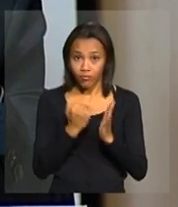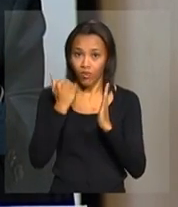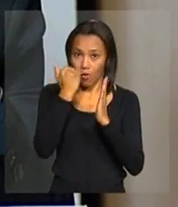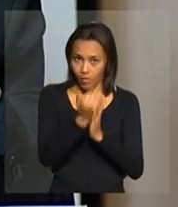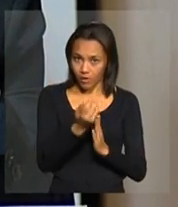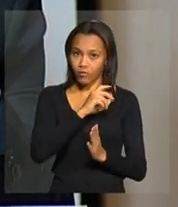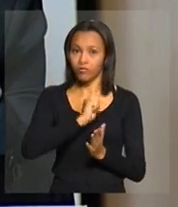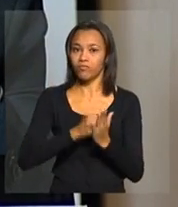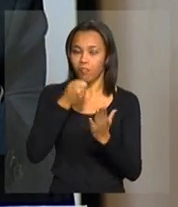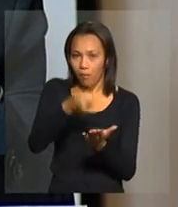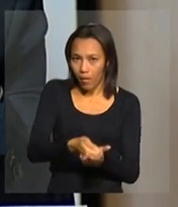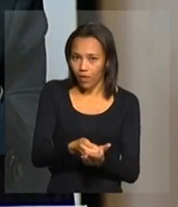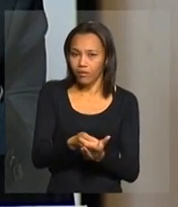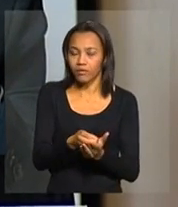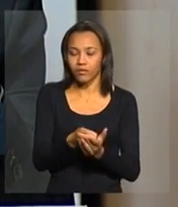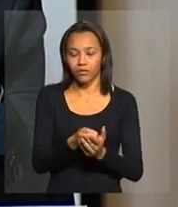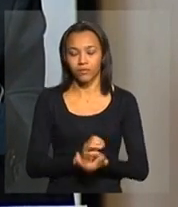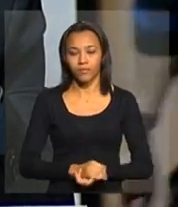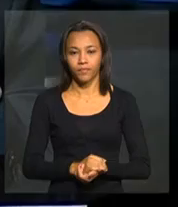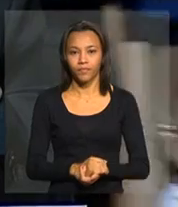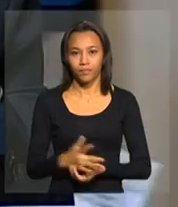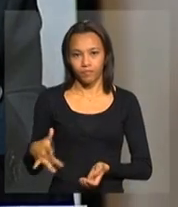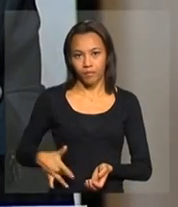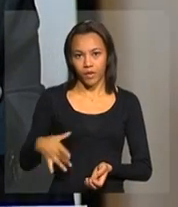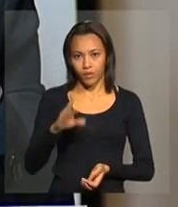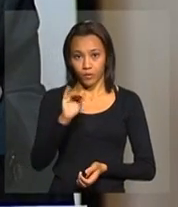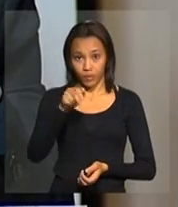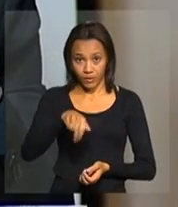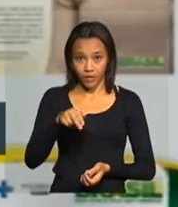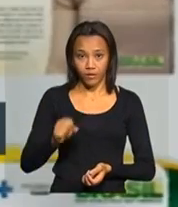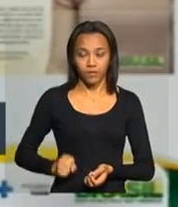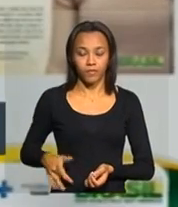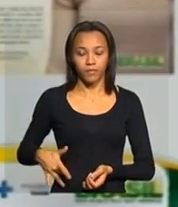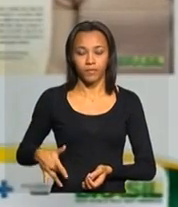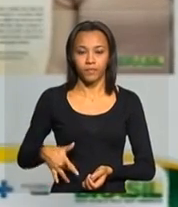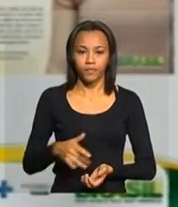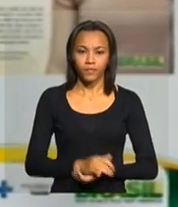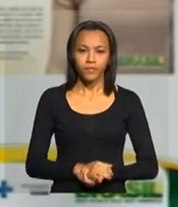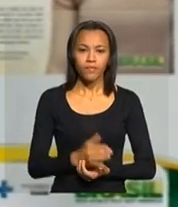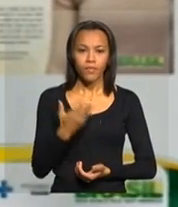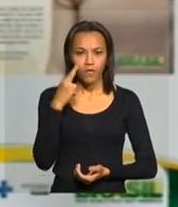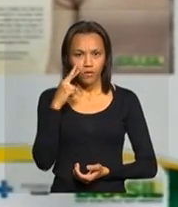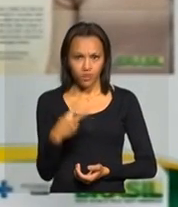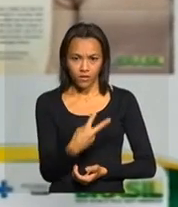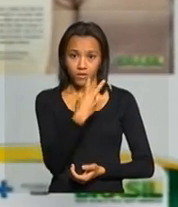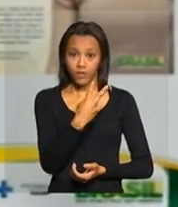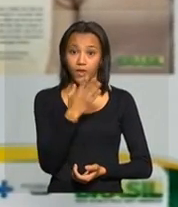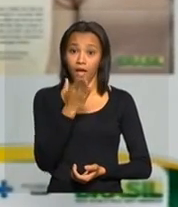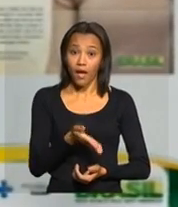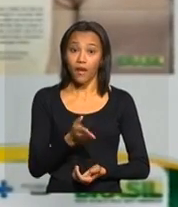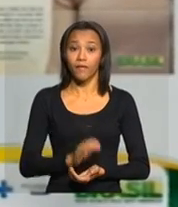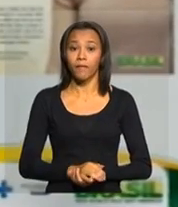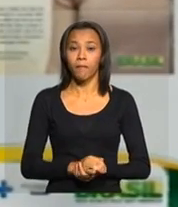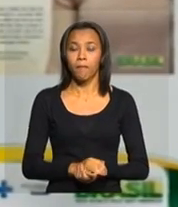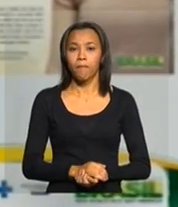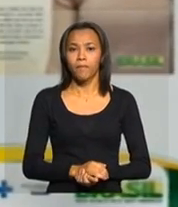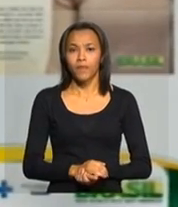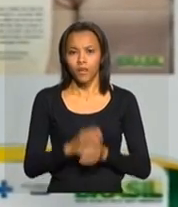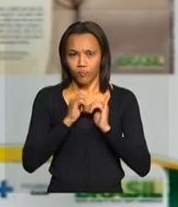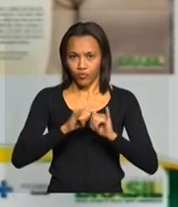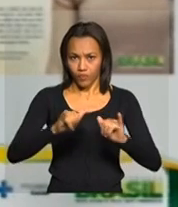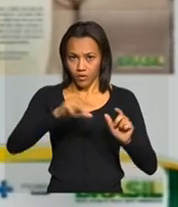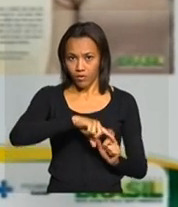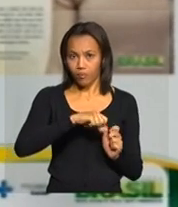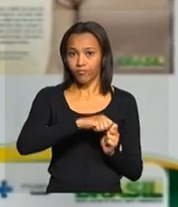de reajuste nos valores pagos para o transplante renal. Próximo. Essas são as peças publicitárias desse ano. A peça publicitária do